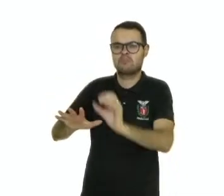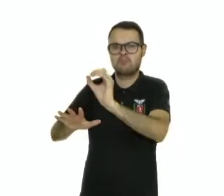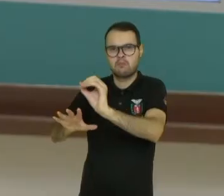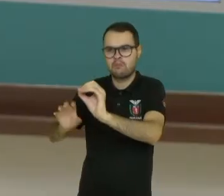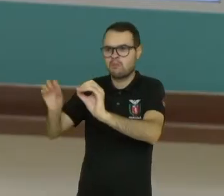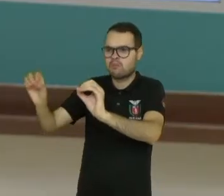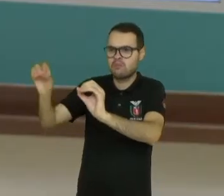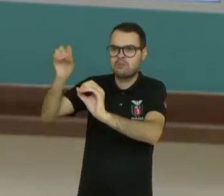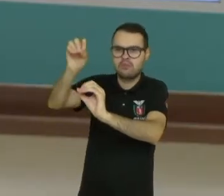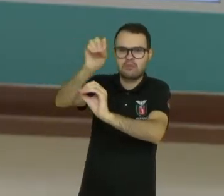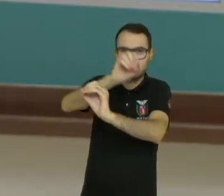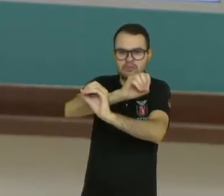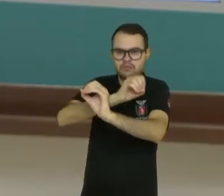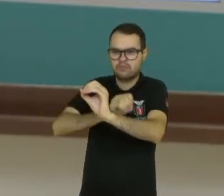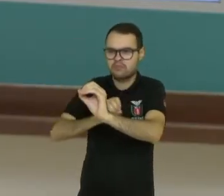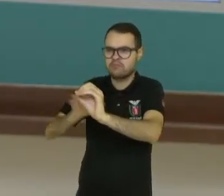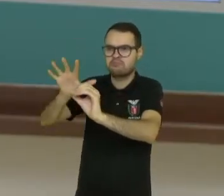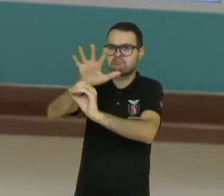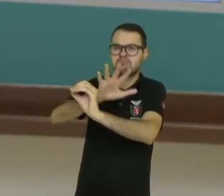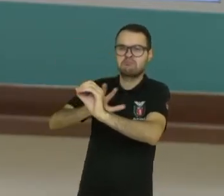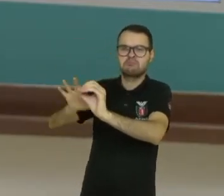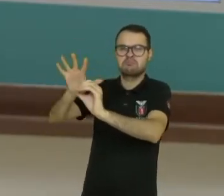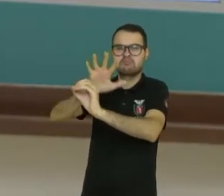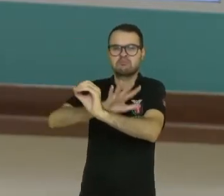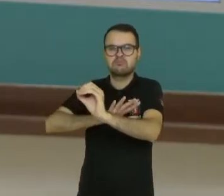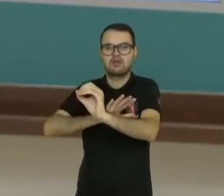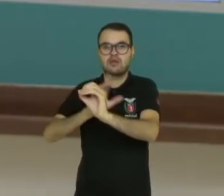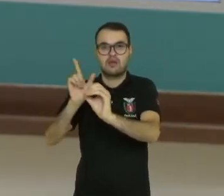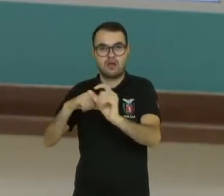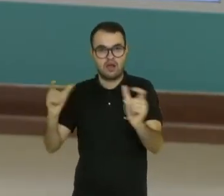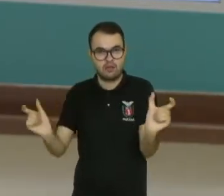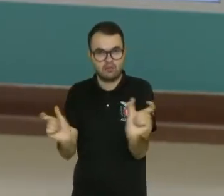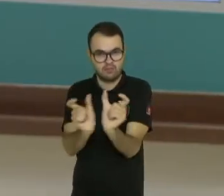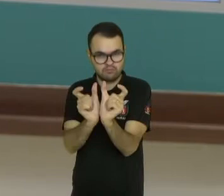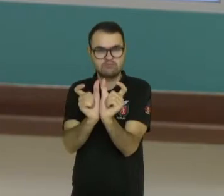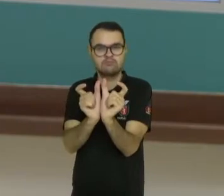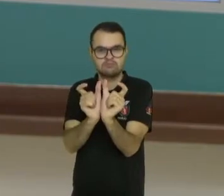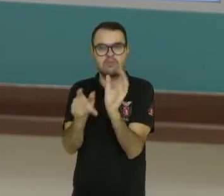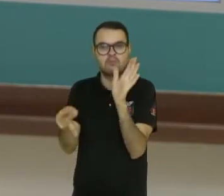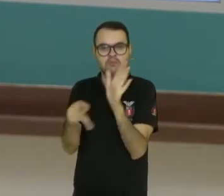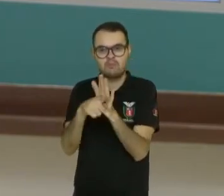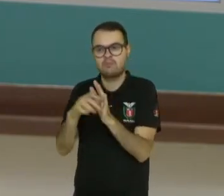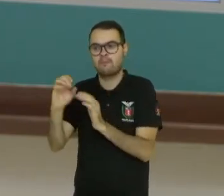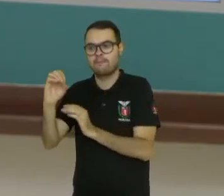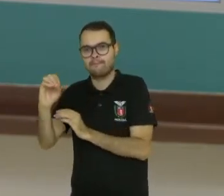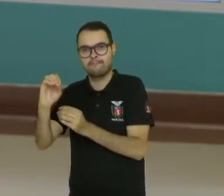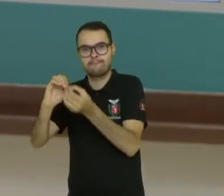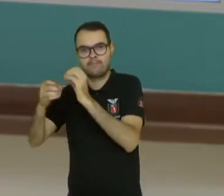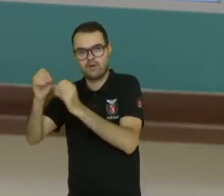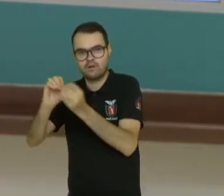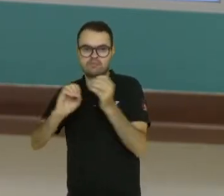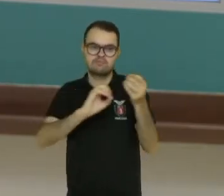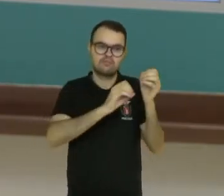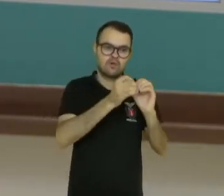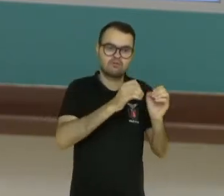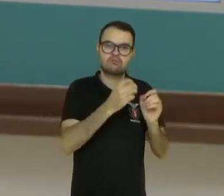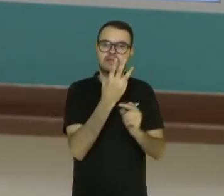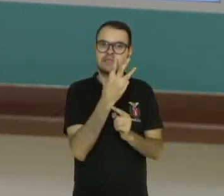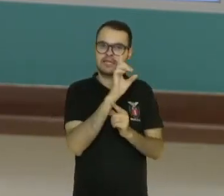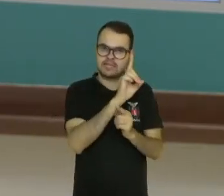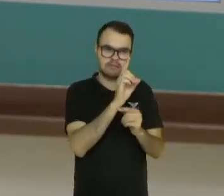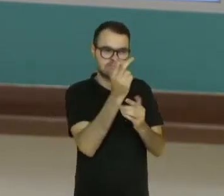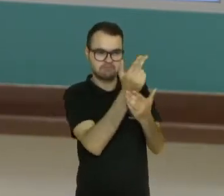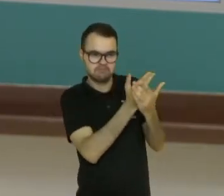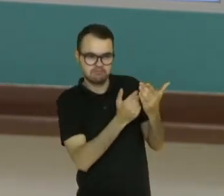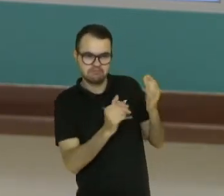que lembrar que quando estamos falando de compostos, de substâncias, estamos falando de moléculas que são tridimensionais. A gente escreve,